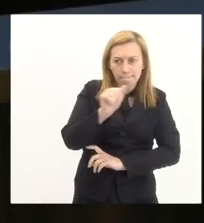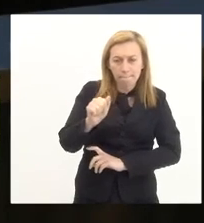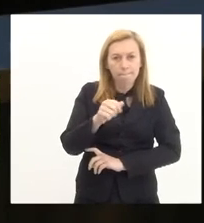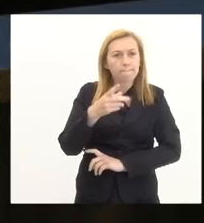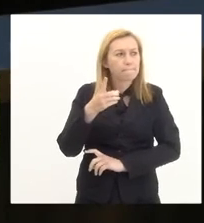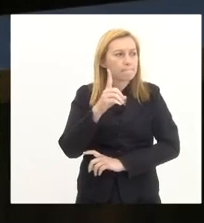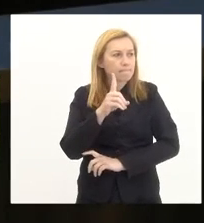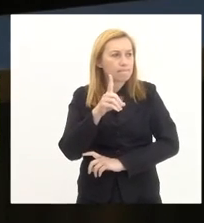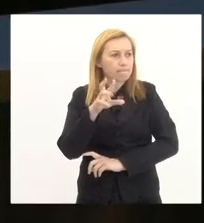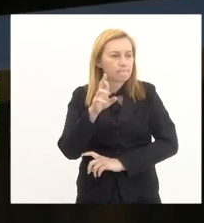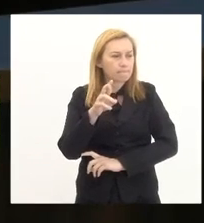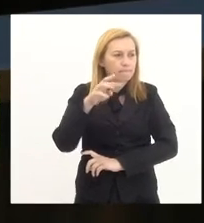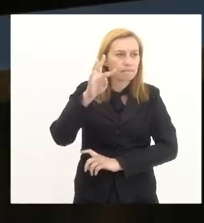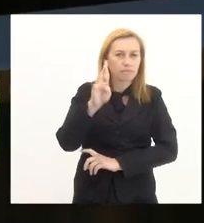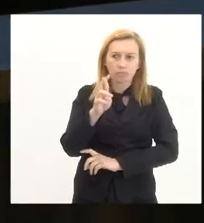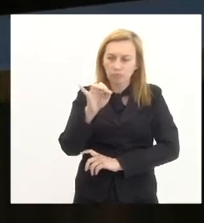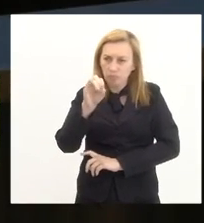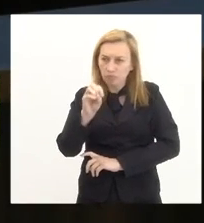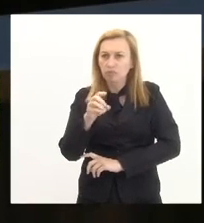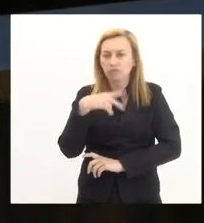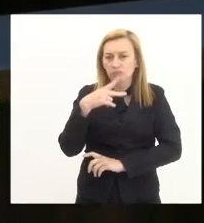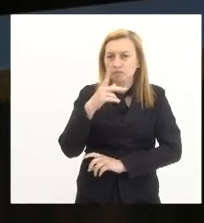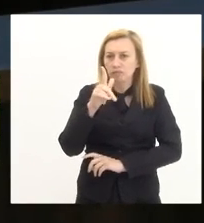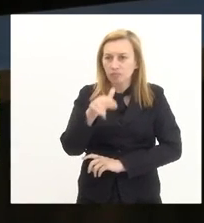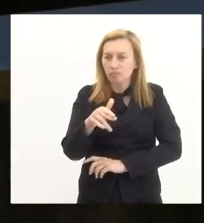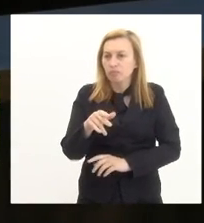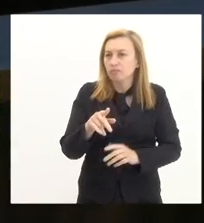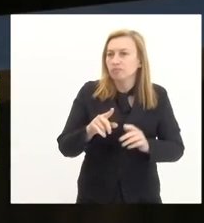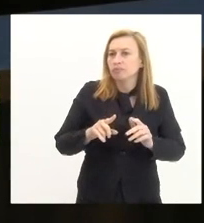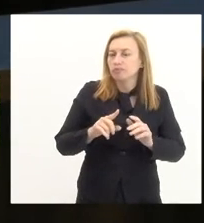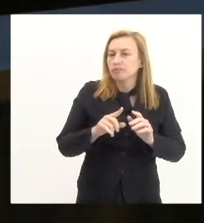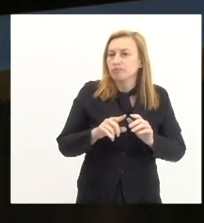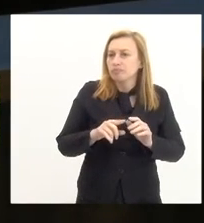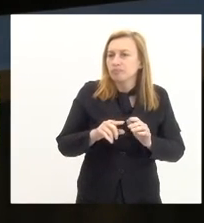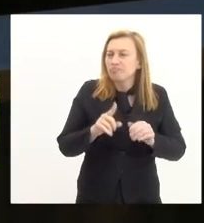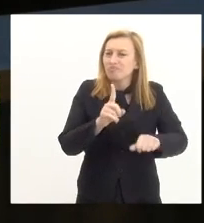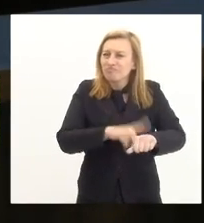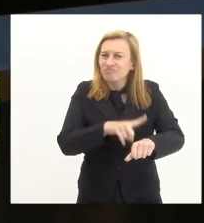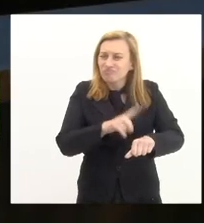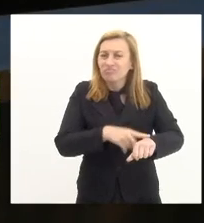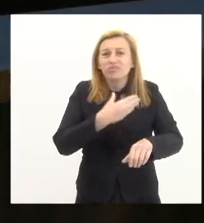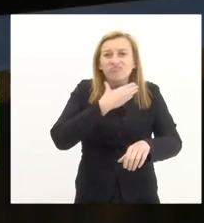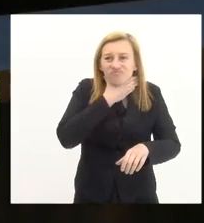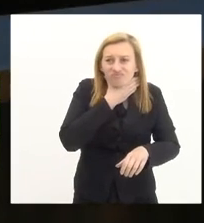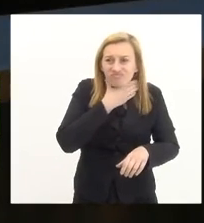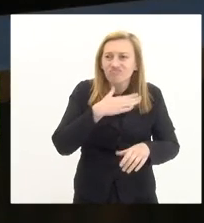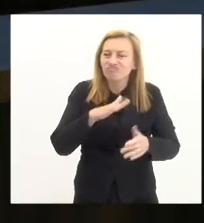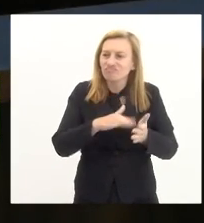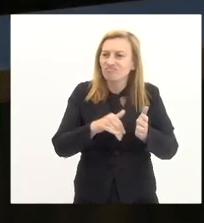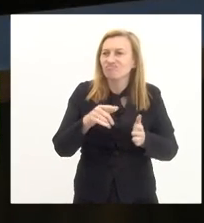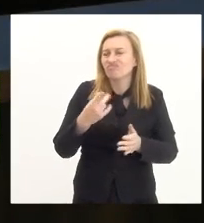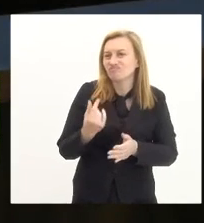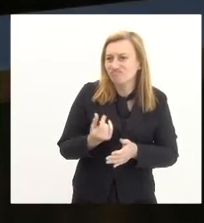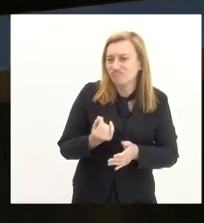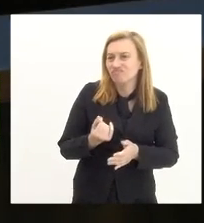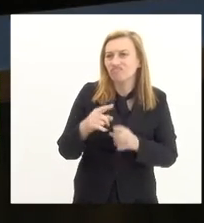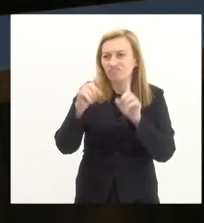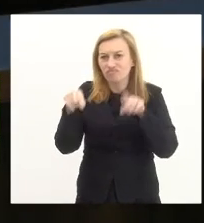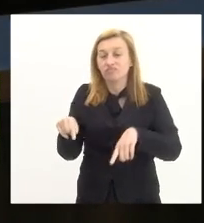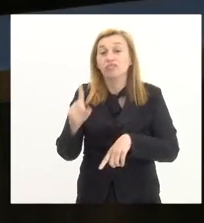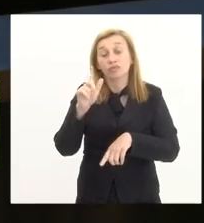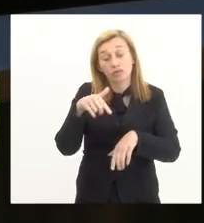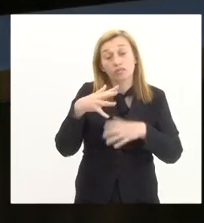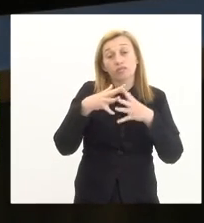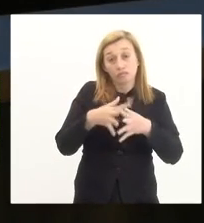tô Rodrigo falou a mesma coisa mexer na remuneração aí enfim em tempo de crise é muito delicado o estado precisa